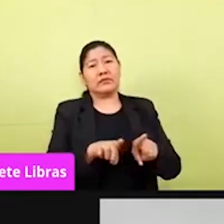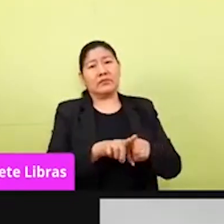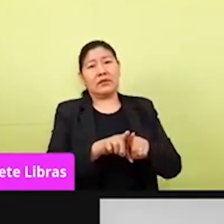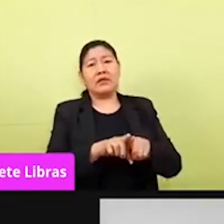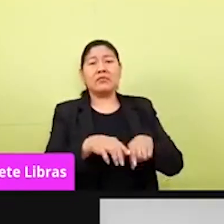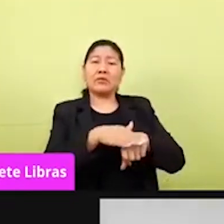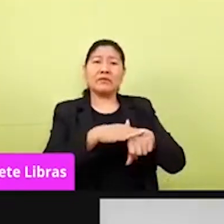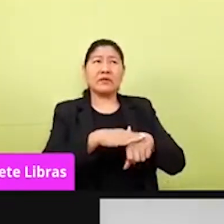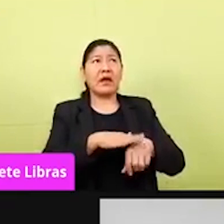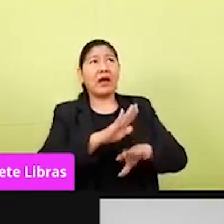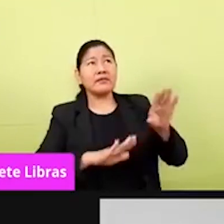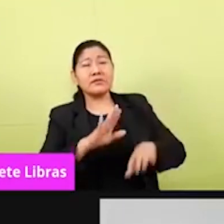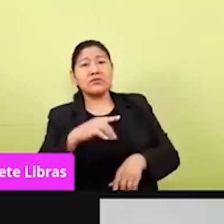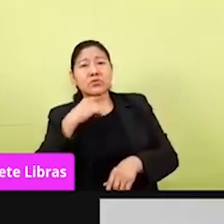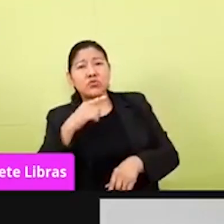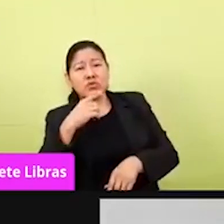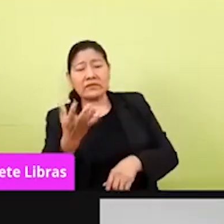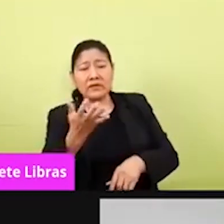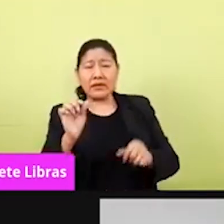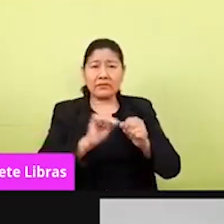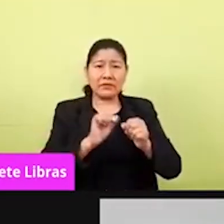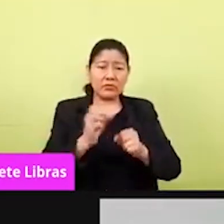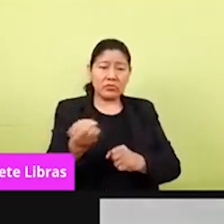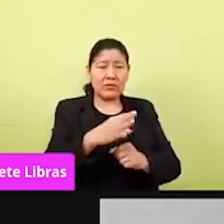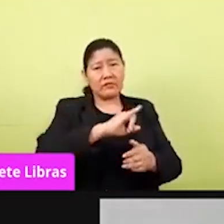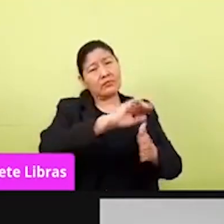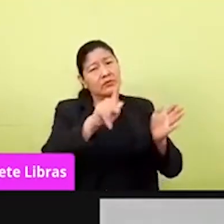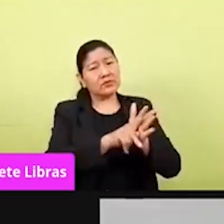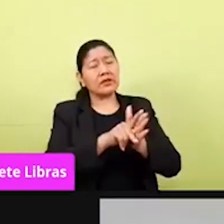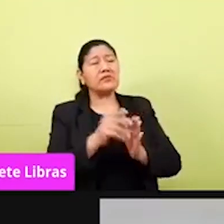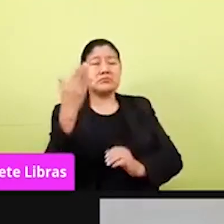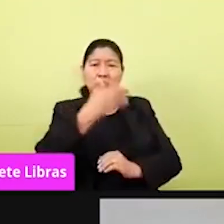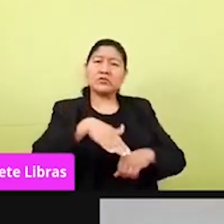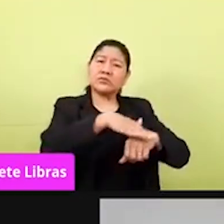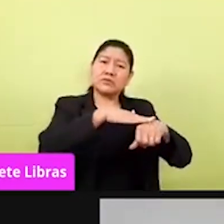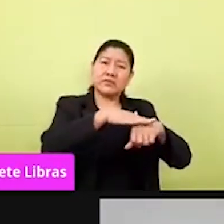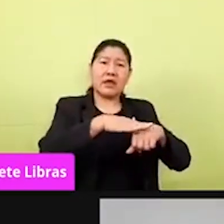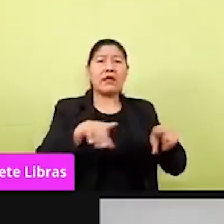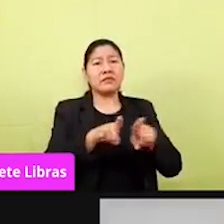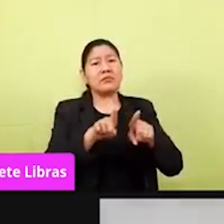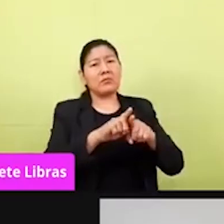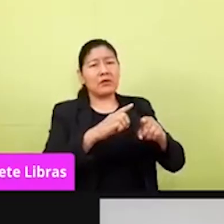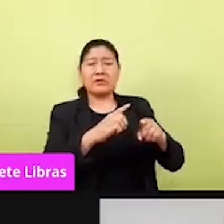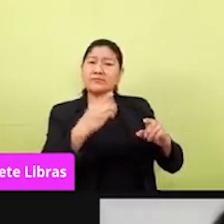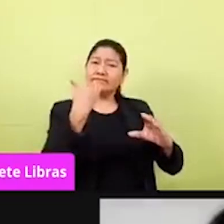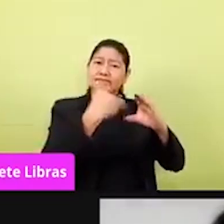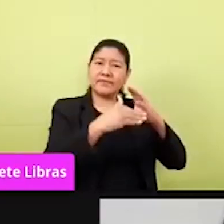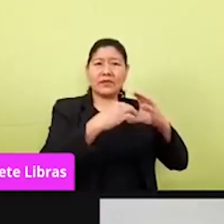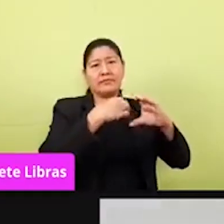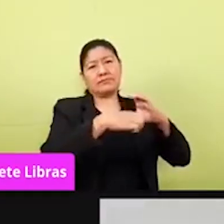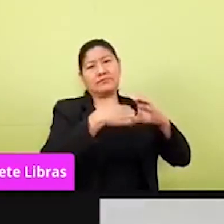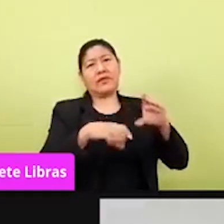dúvida ou sugestão de projeto, alguma coisa, também a CEMU está à disposição, né, Márcia? Isso, e pode mandar por e-mail, que é no